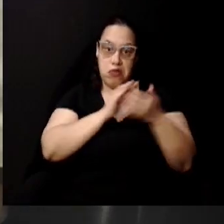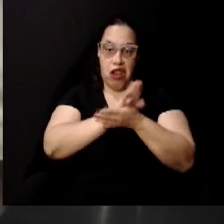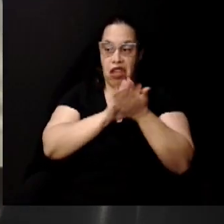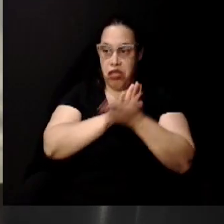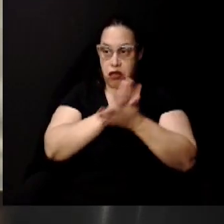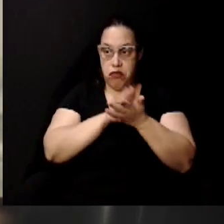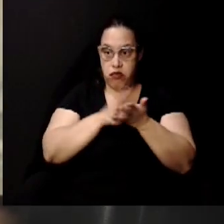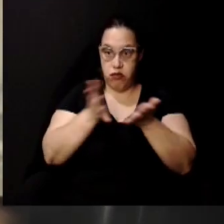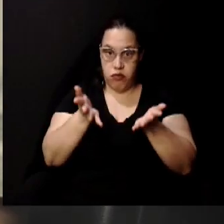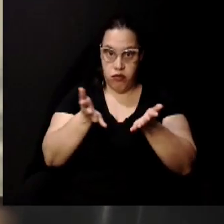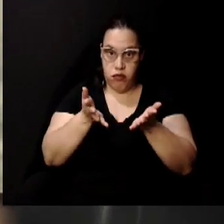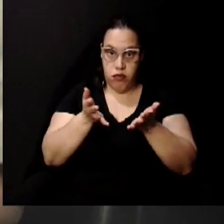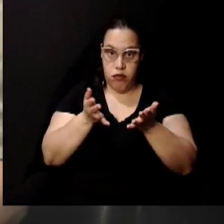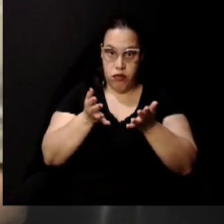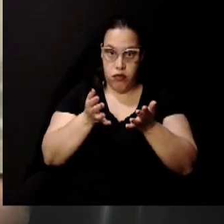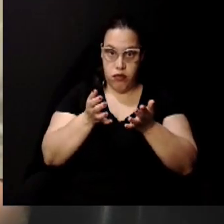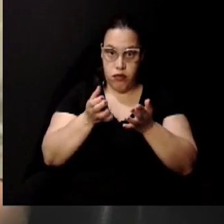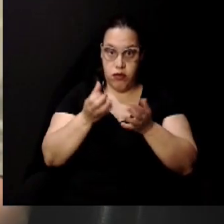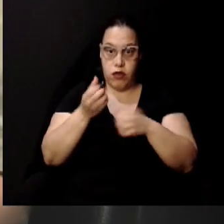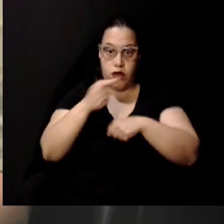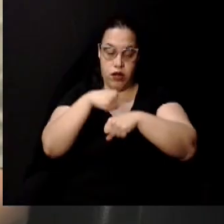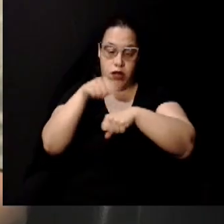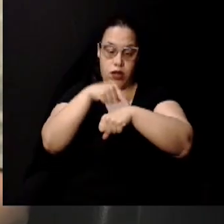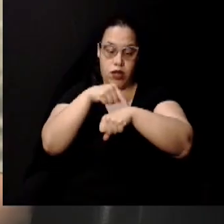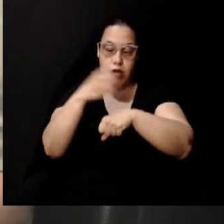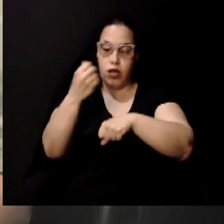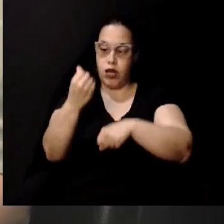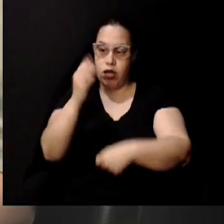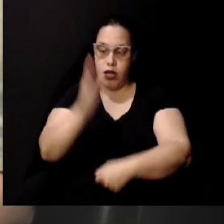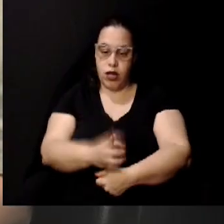tem a jornada 6x1, que também ela é